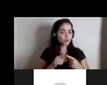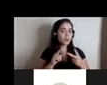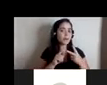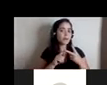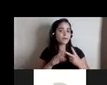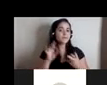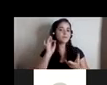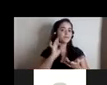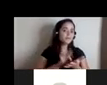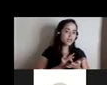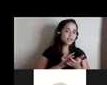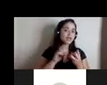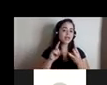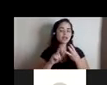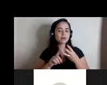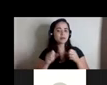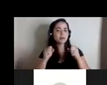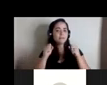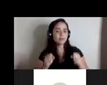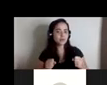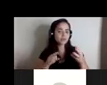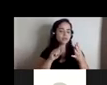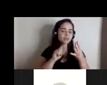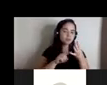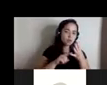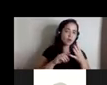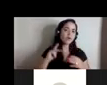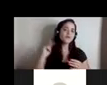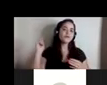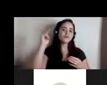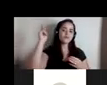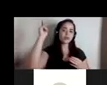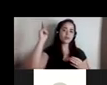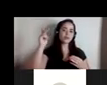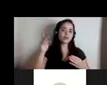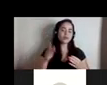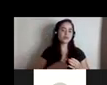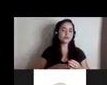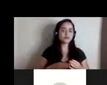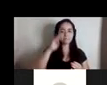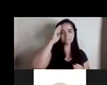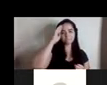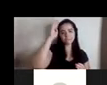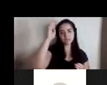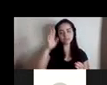o poder e os valores, os princípios que orientam a